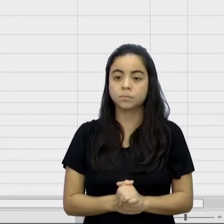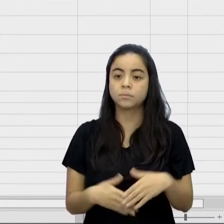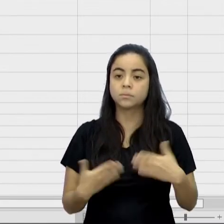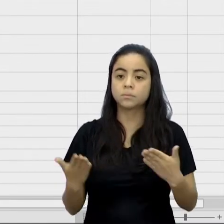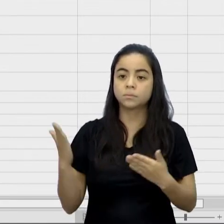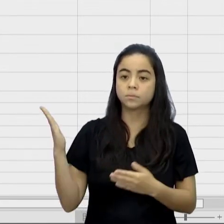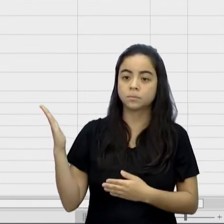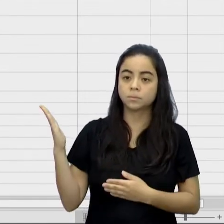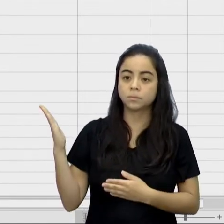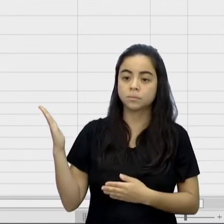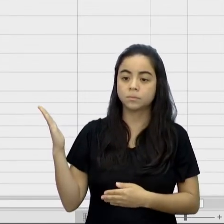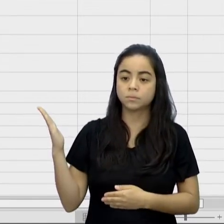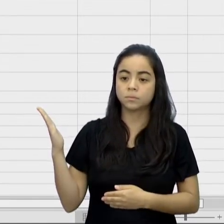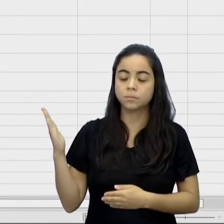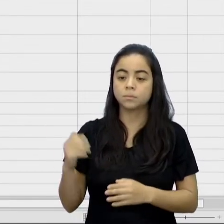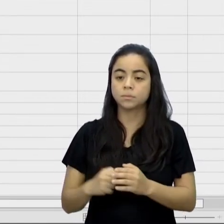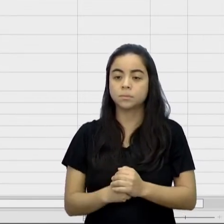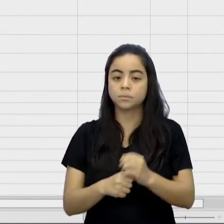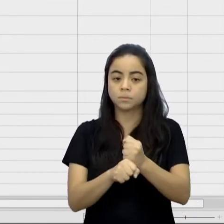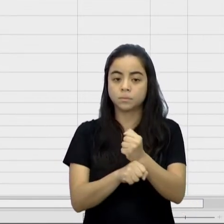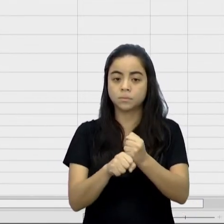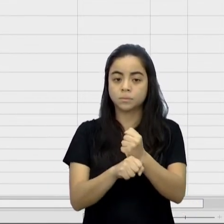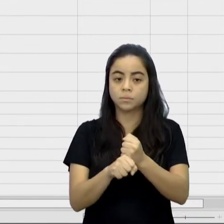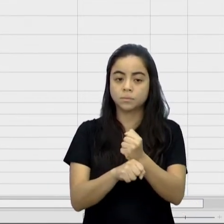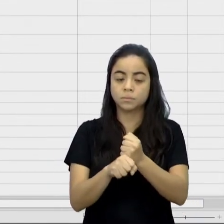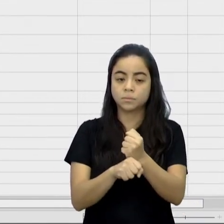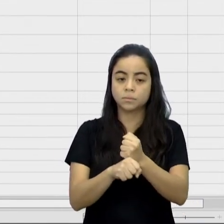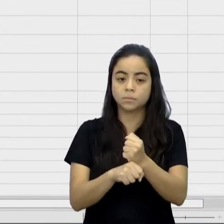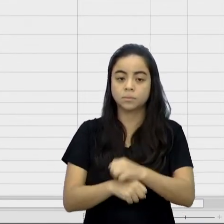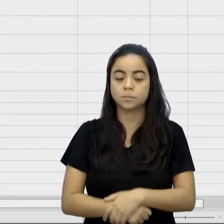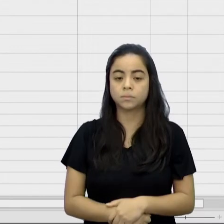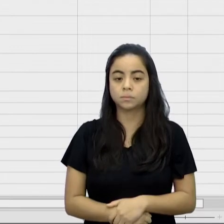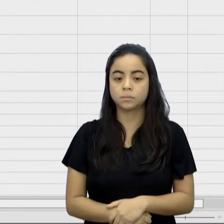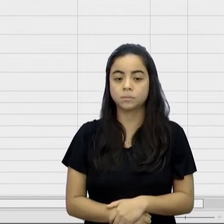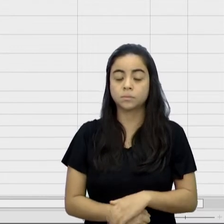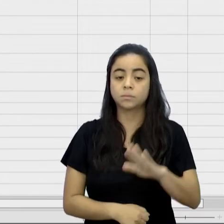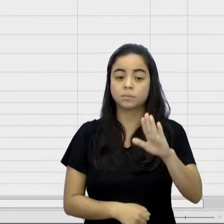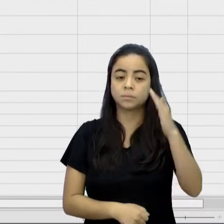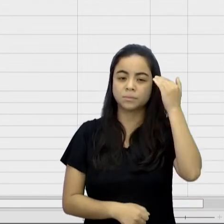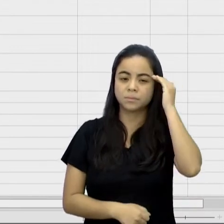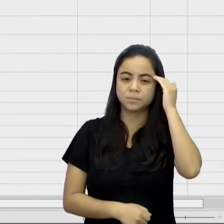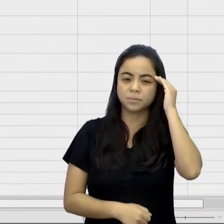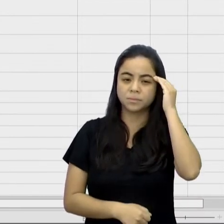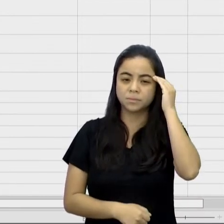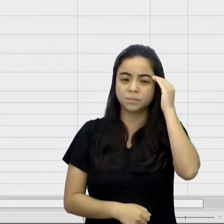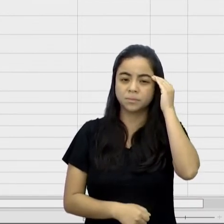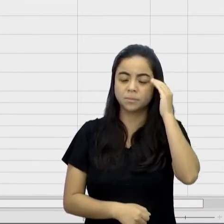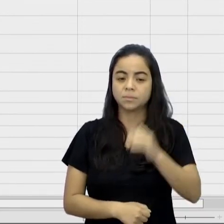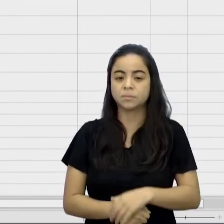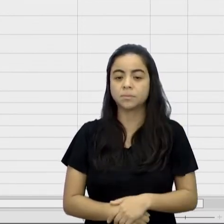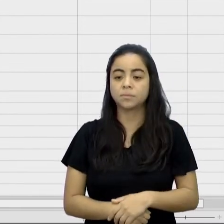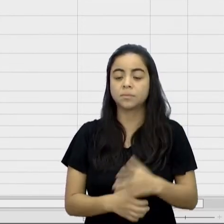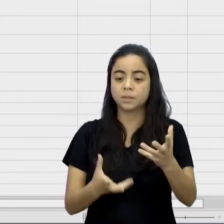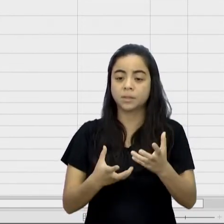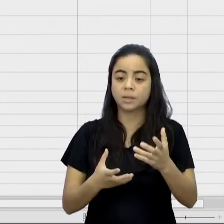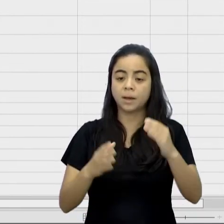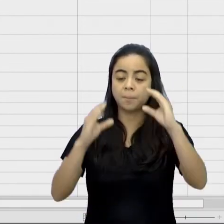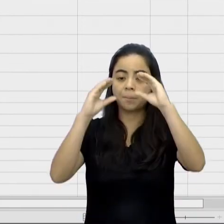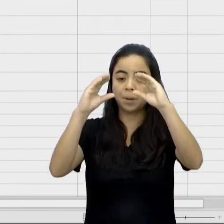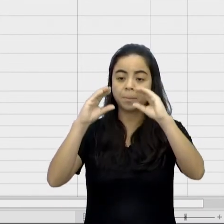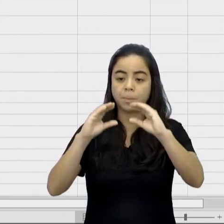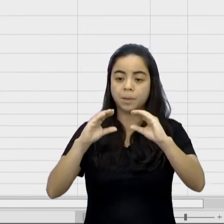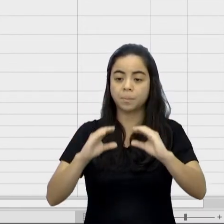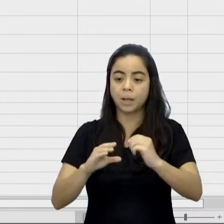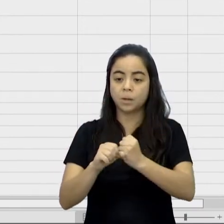ó, tem o botão aqui autossoma, que ele já vai interpretar quais cédulas que eu quero somar.